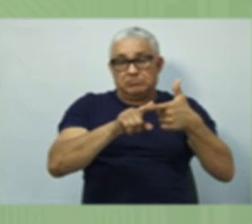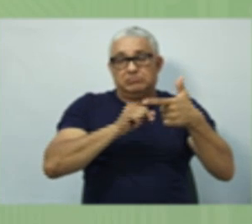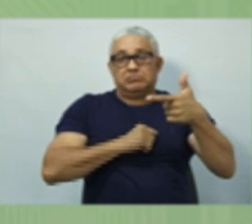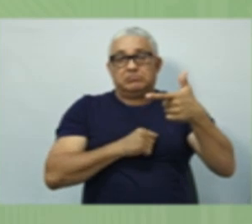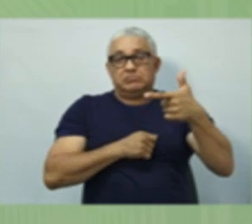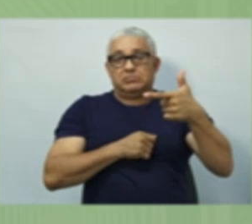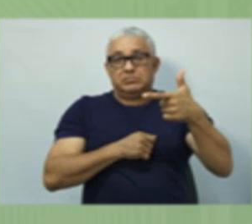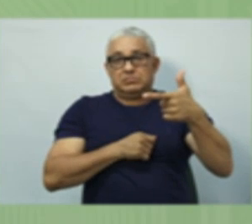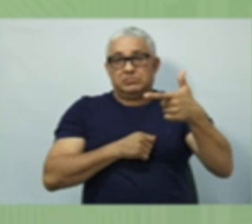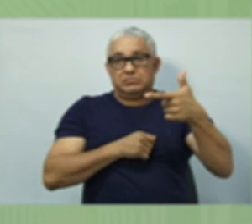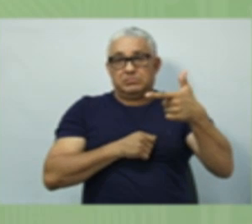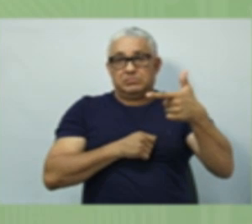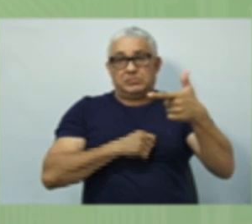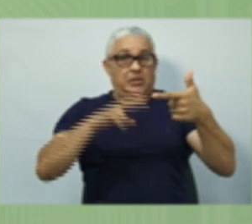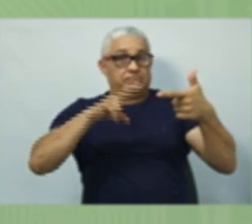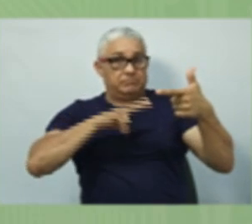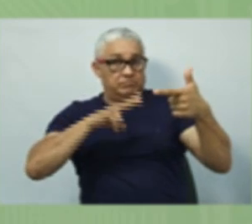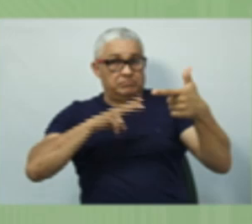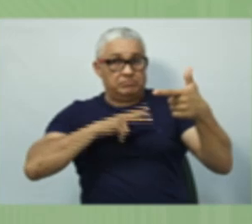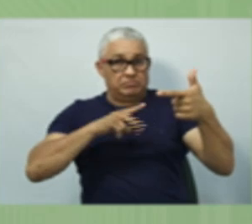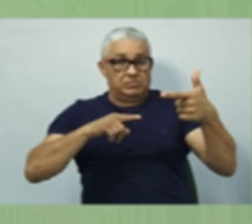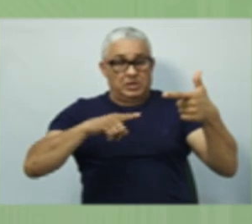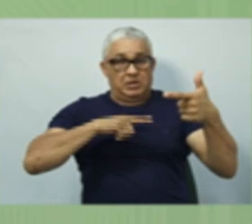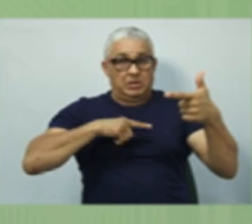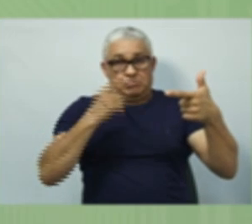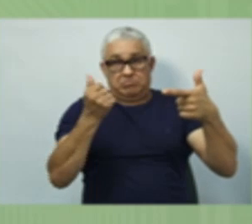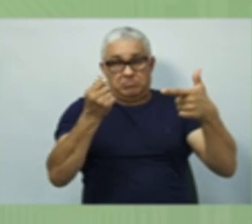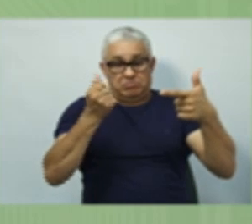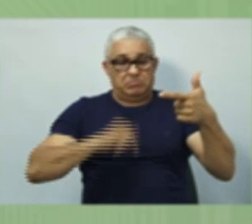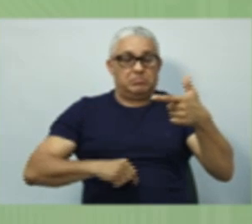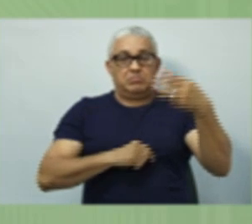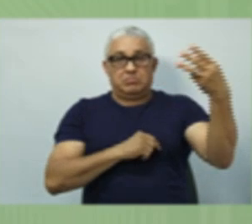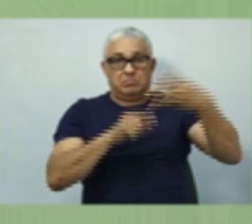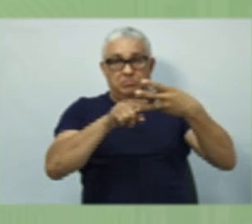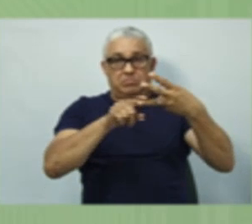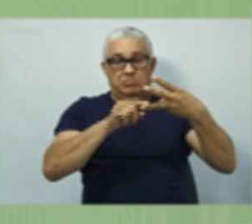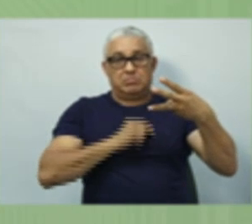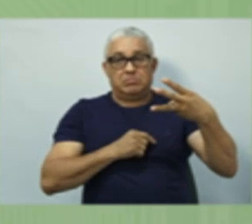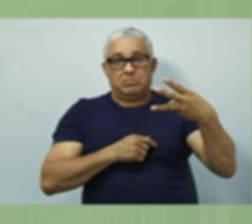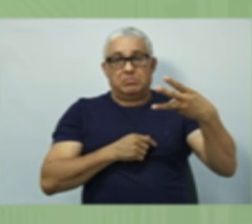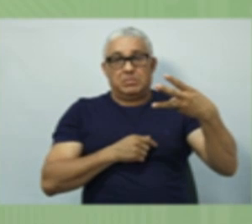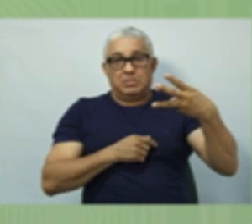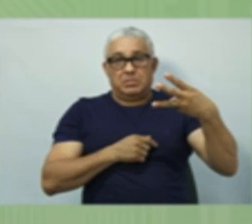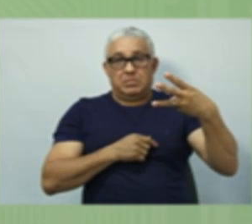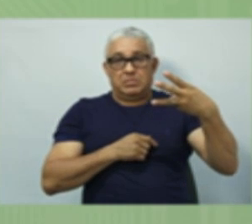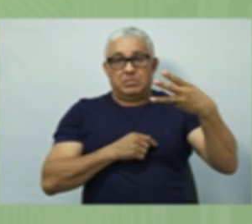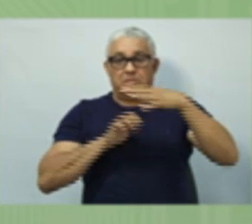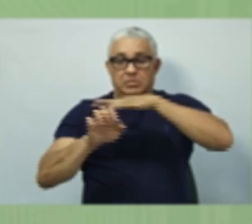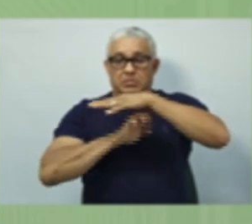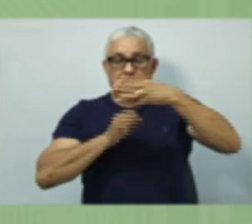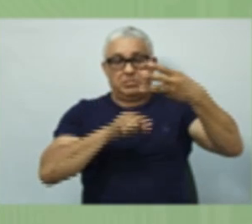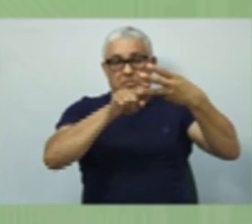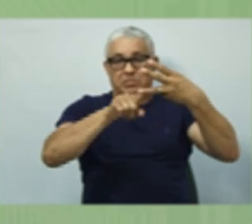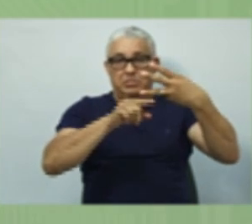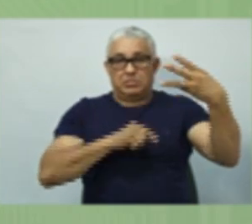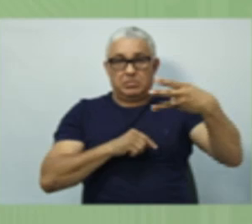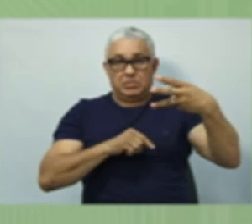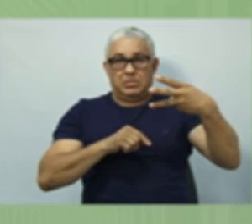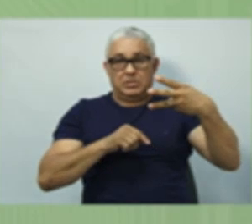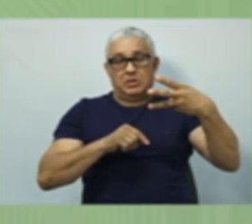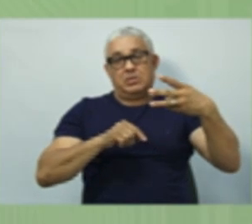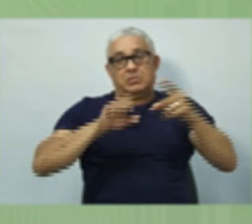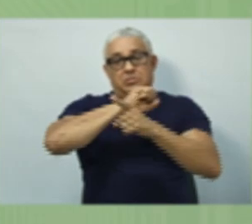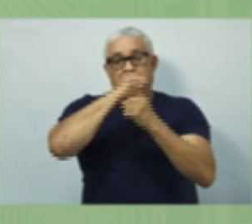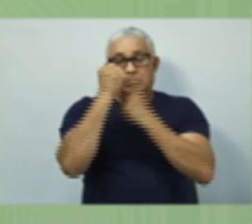setor privado com fins lucrativos. E a do terceiro setor são as organizações da sociedade